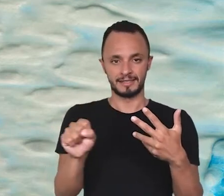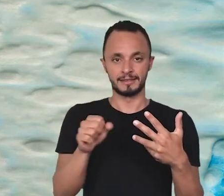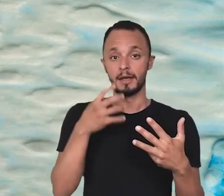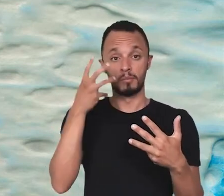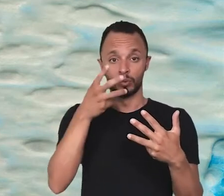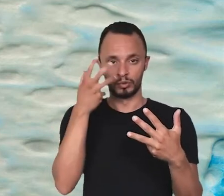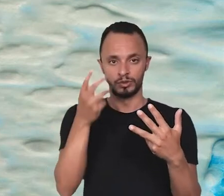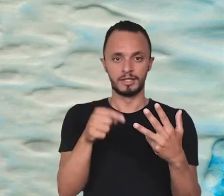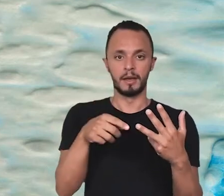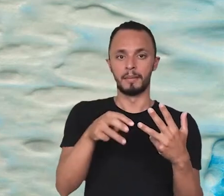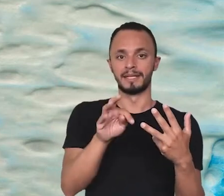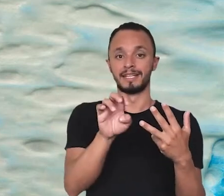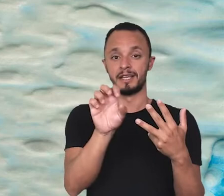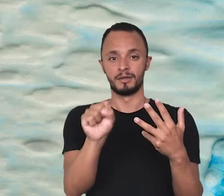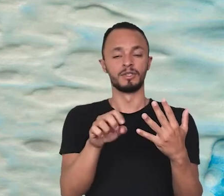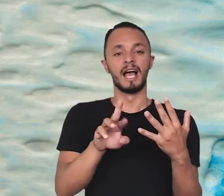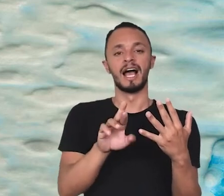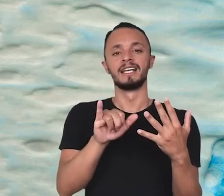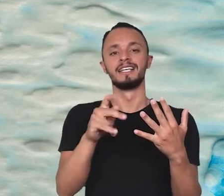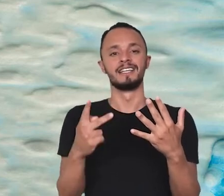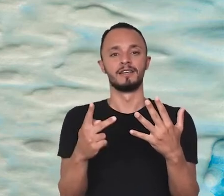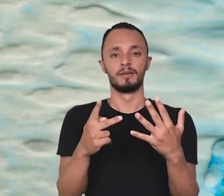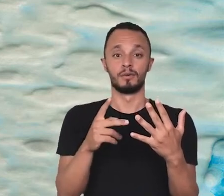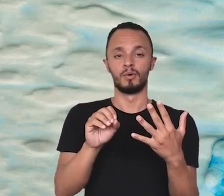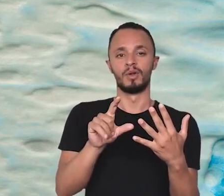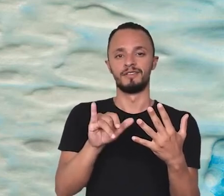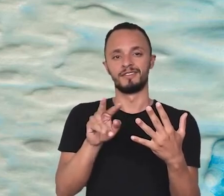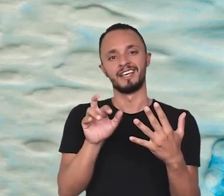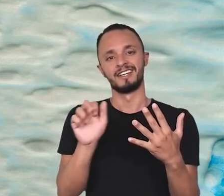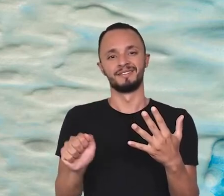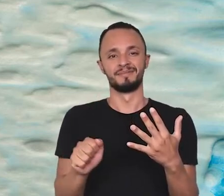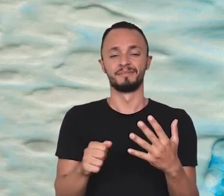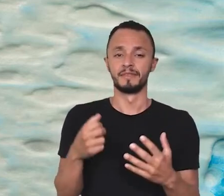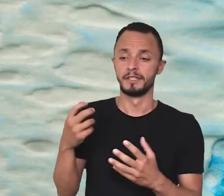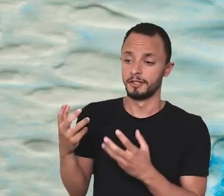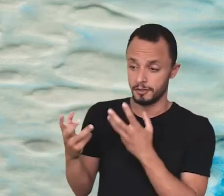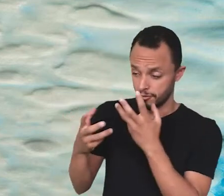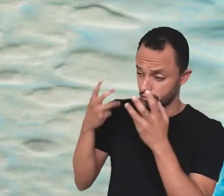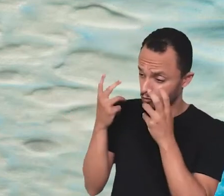finalização e mixagem Matheus Fleming e Ravique Oliveira.